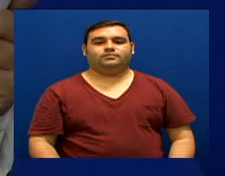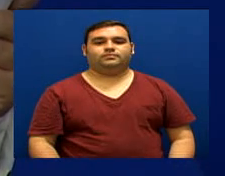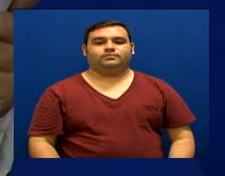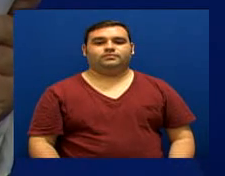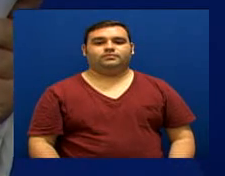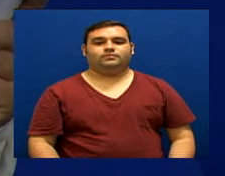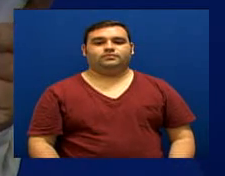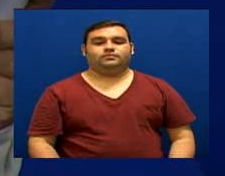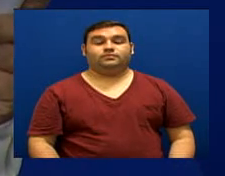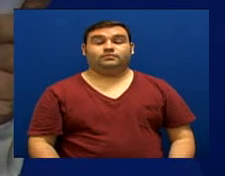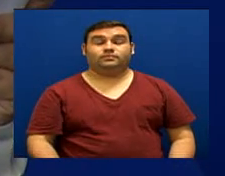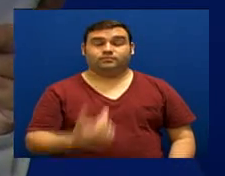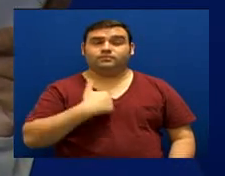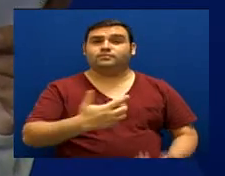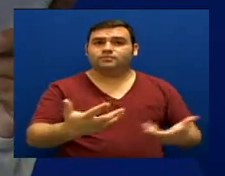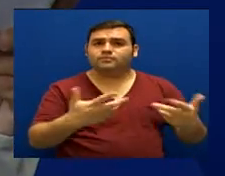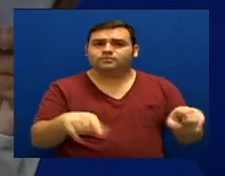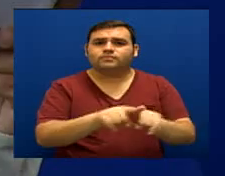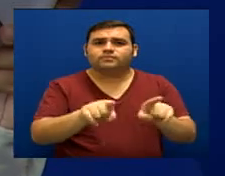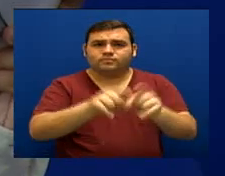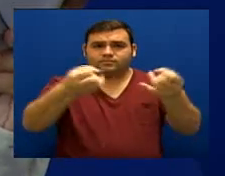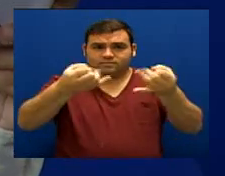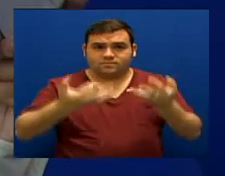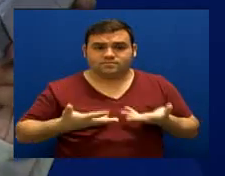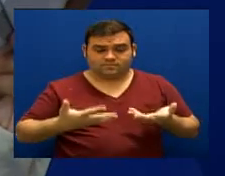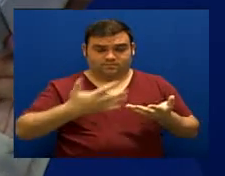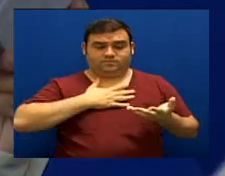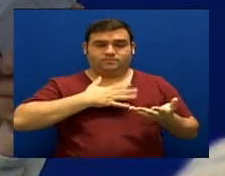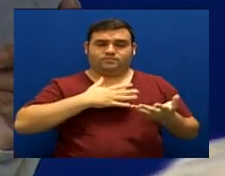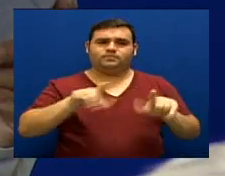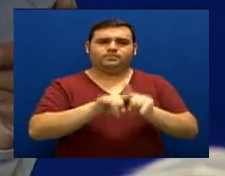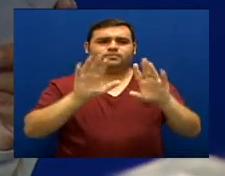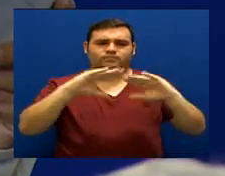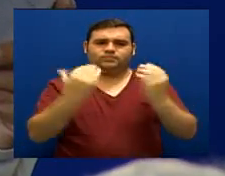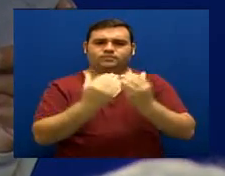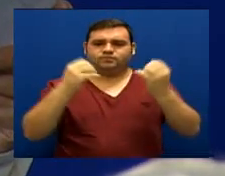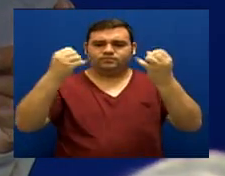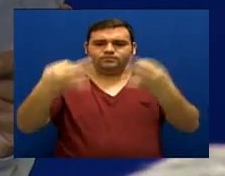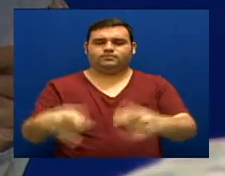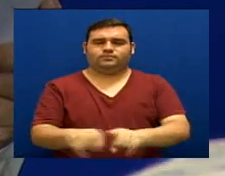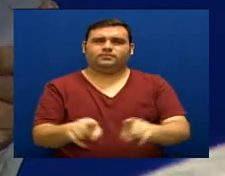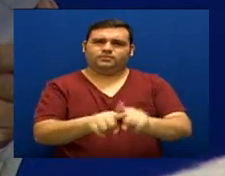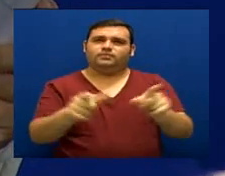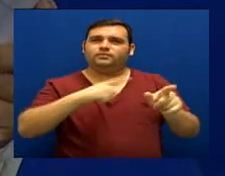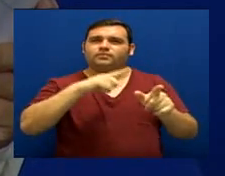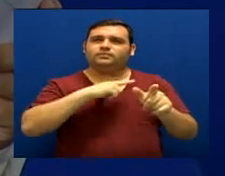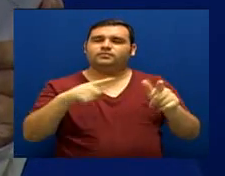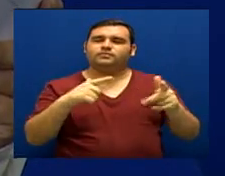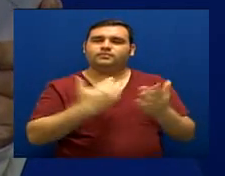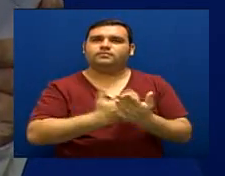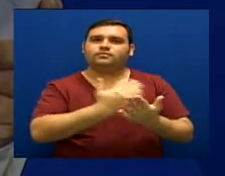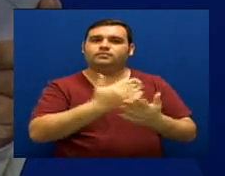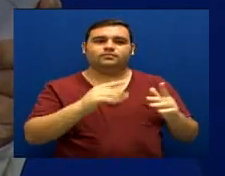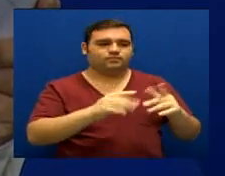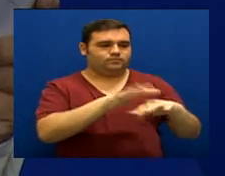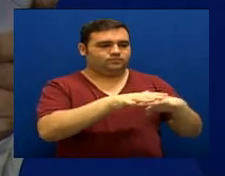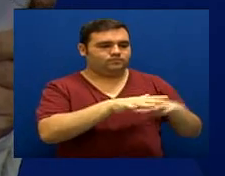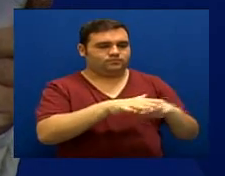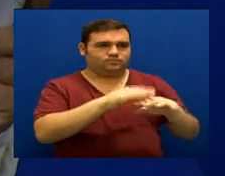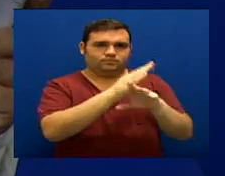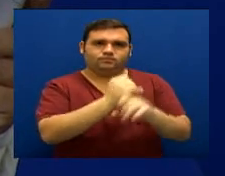eu gostaria que também soube informar se não só a mim mas a câmara e pelo jeito existe um relatório